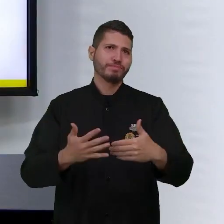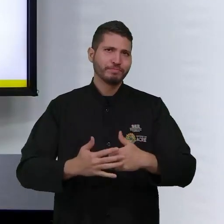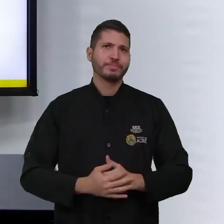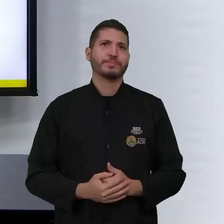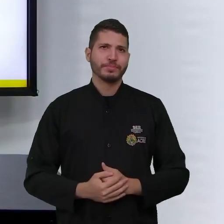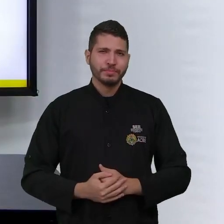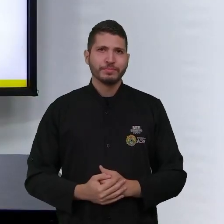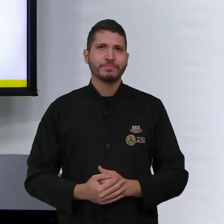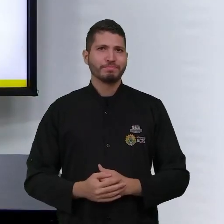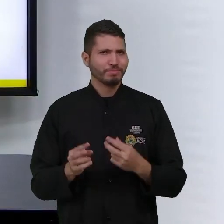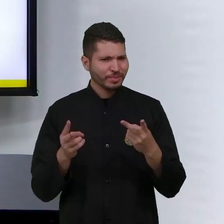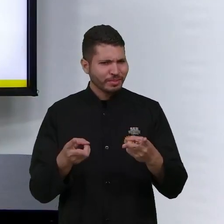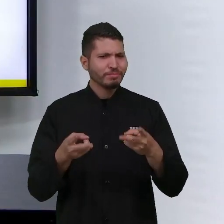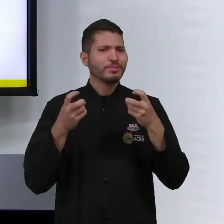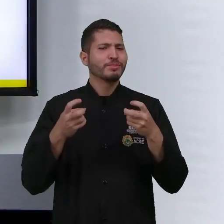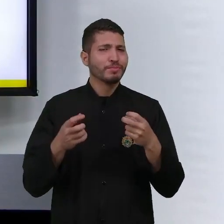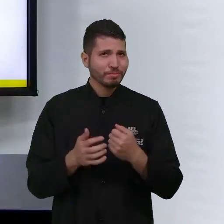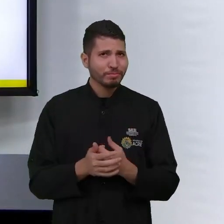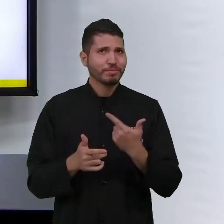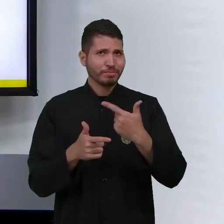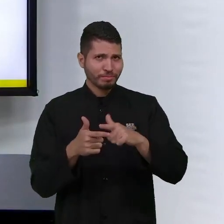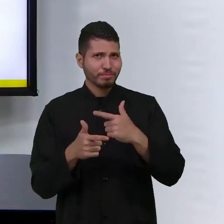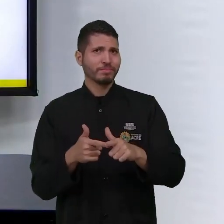Percebeu aí a gravidade do problema?